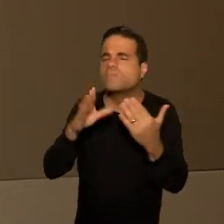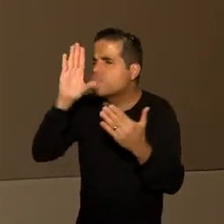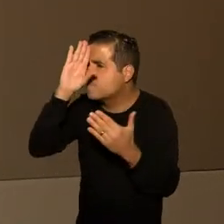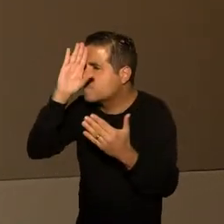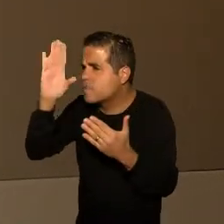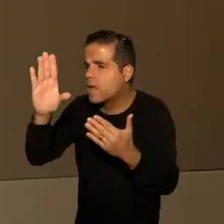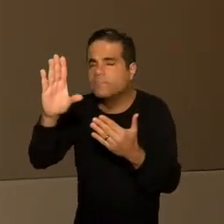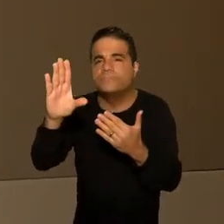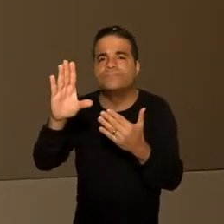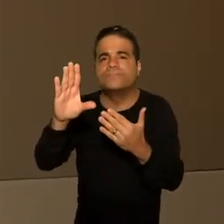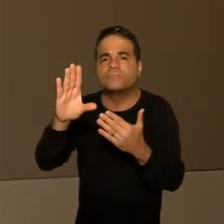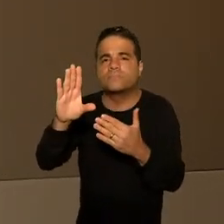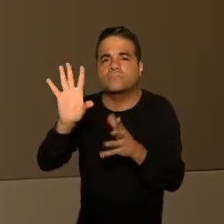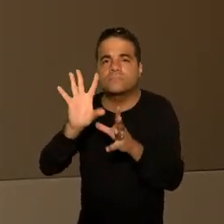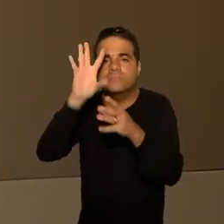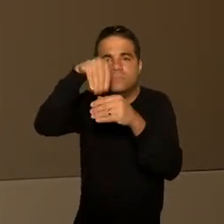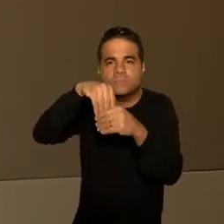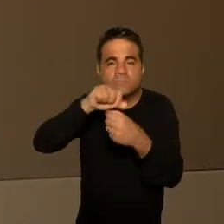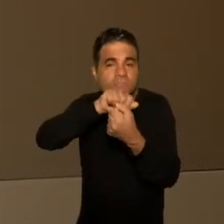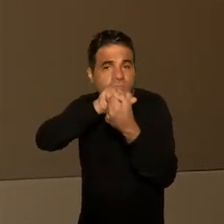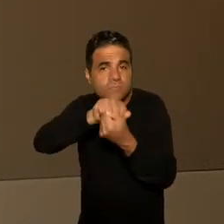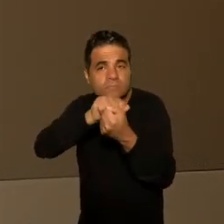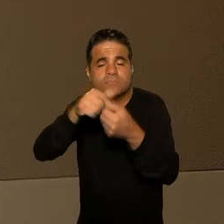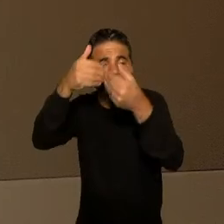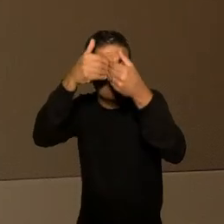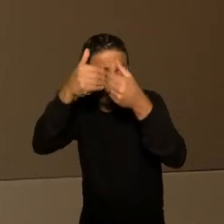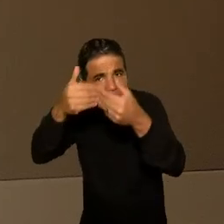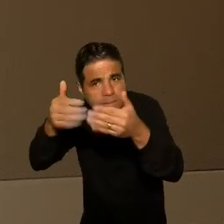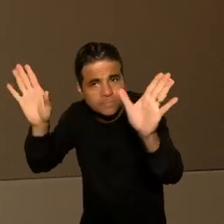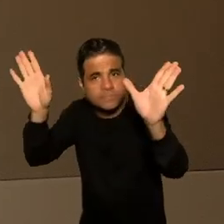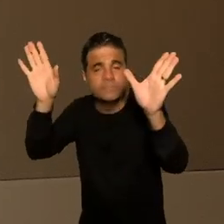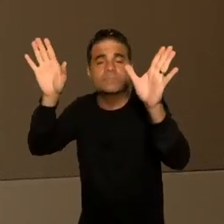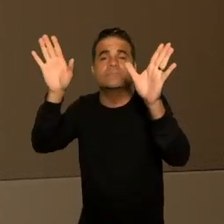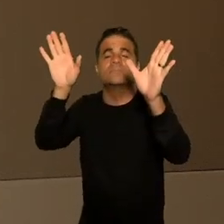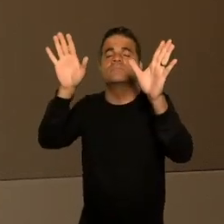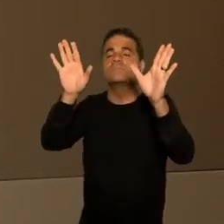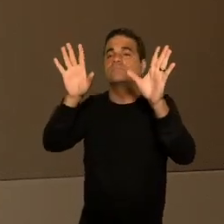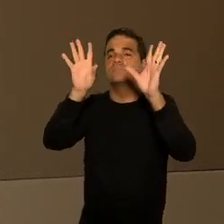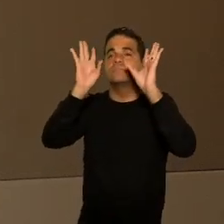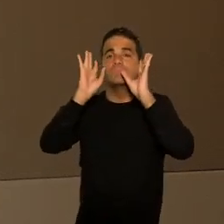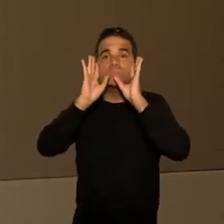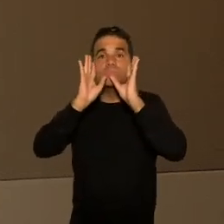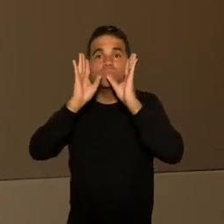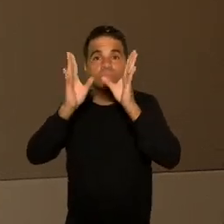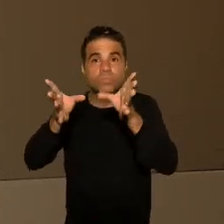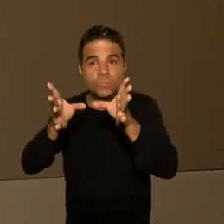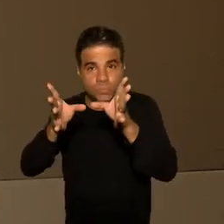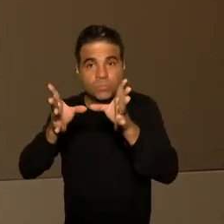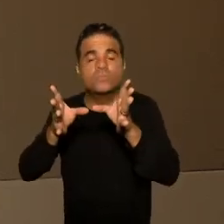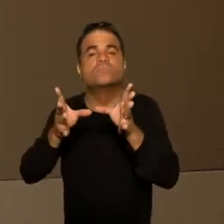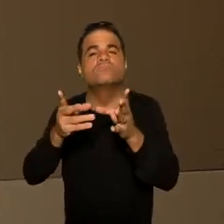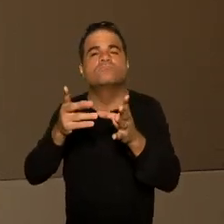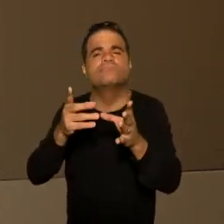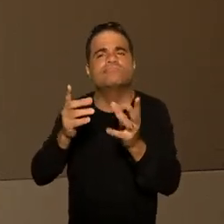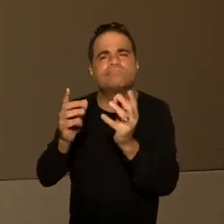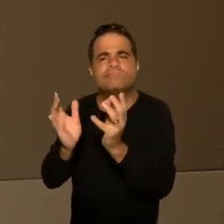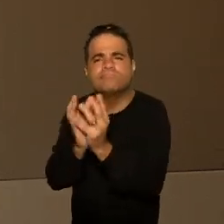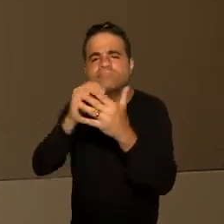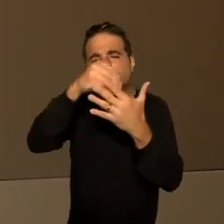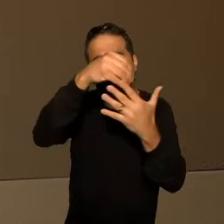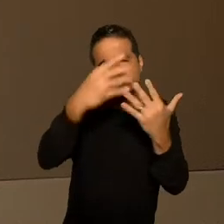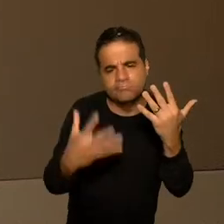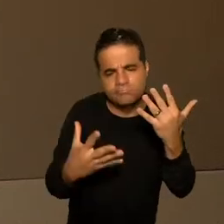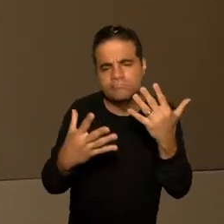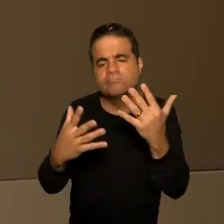que o principal é quando o mediador ele tá muito aberto para escuta e para os